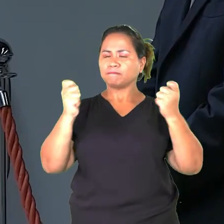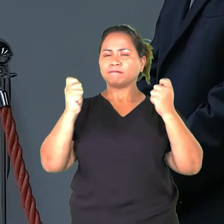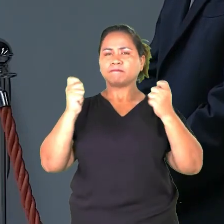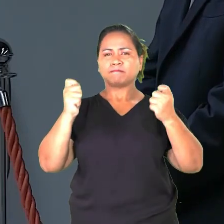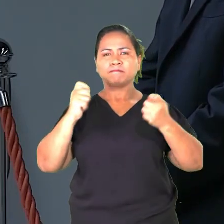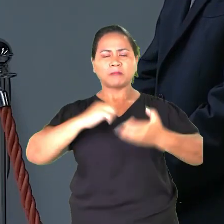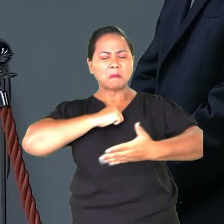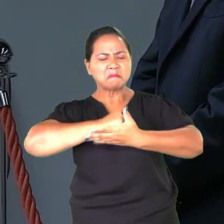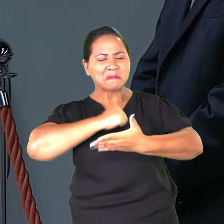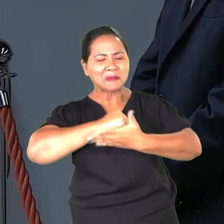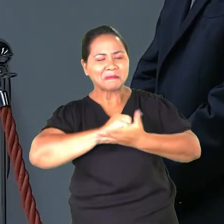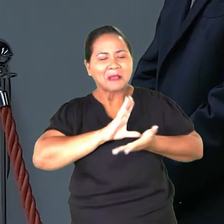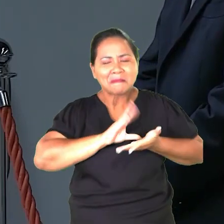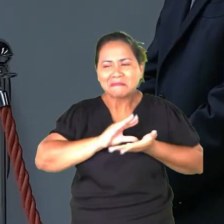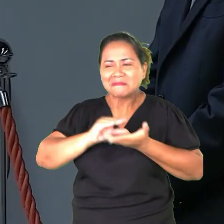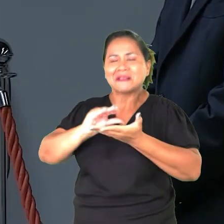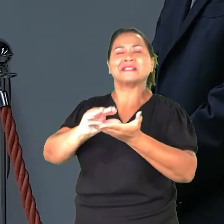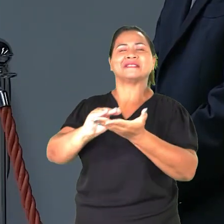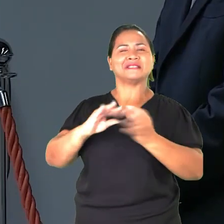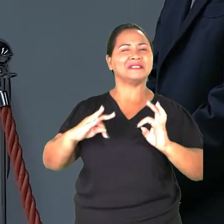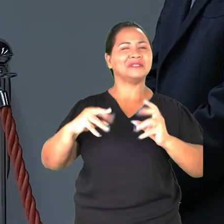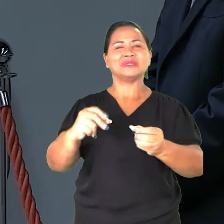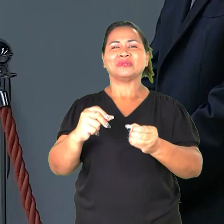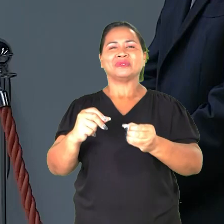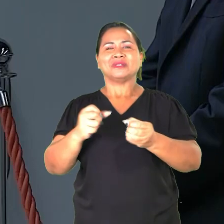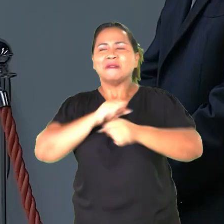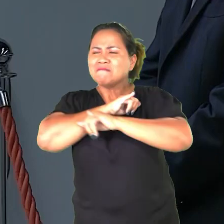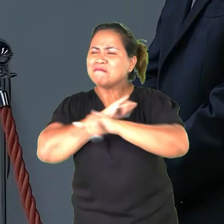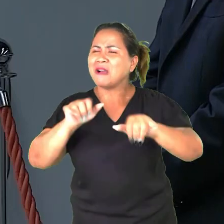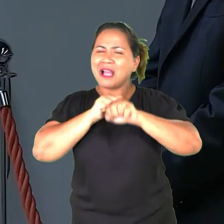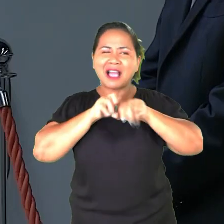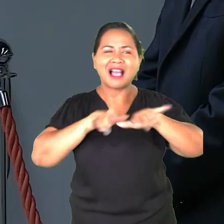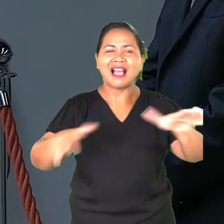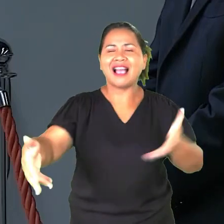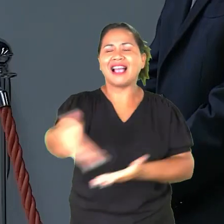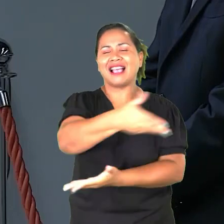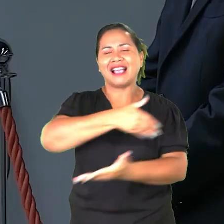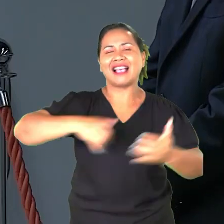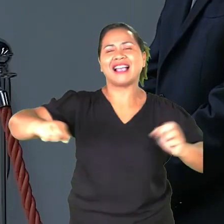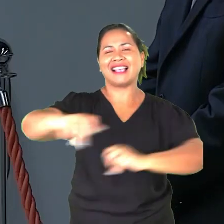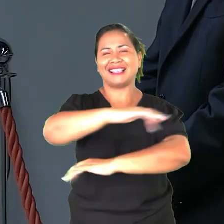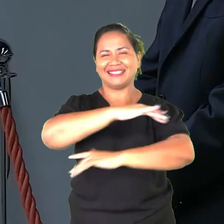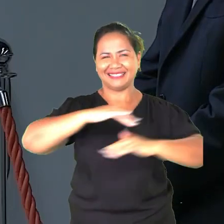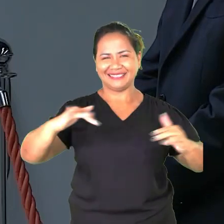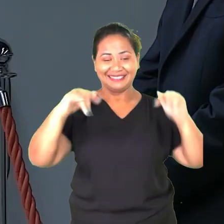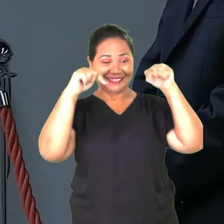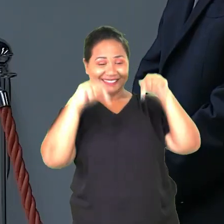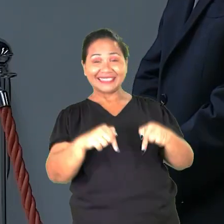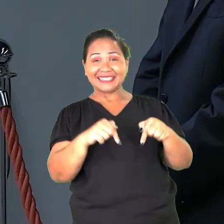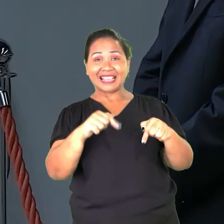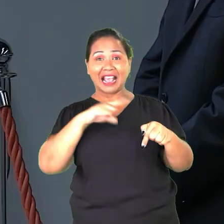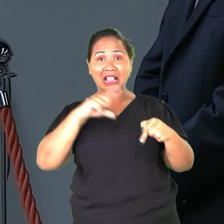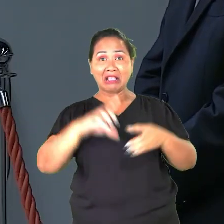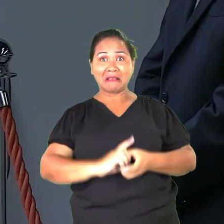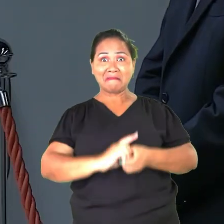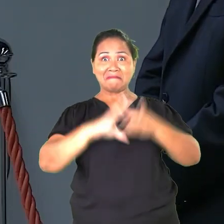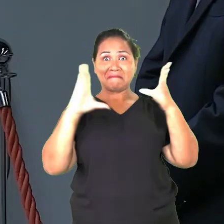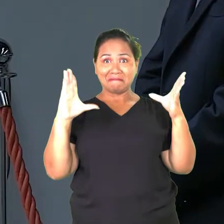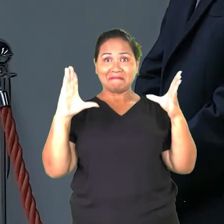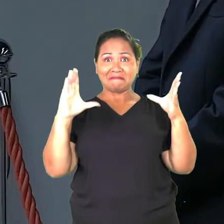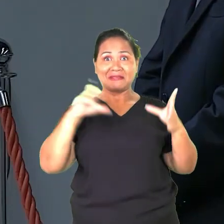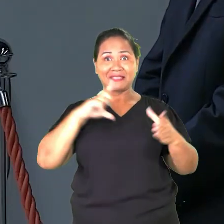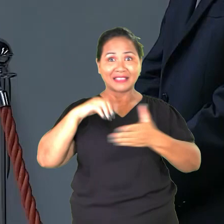paixão, o palpitar das legendas, as plataformas ao vento, o apurar dos embates. Aqui,